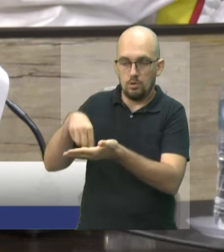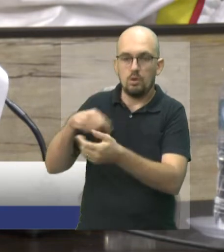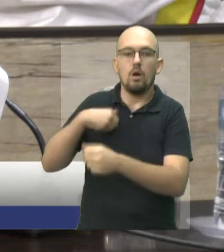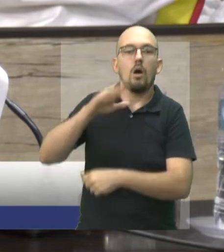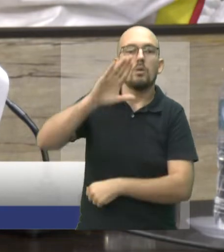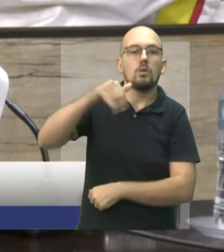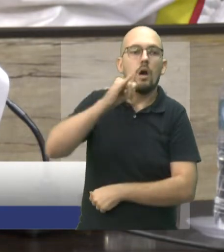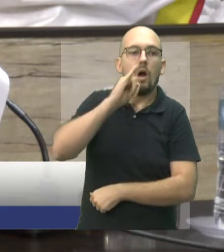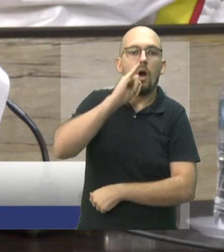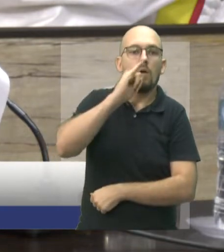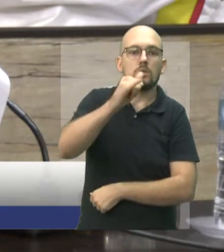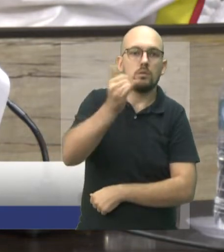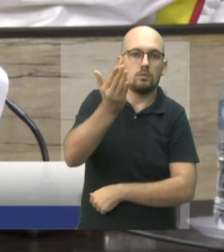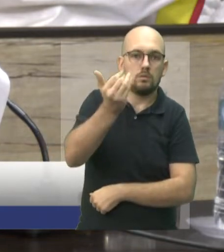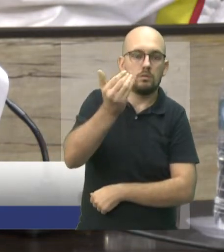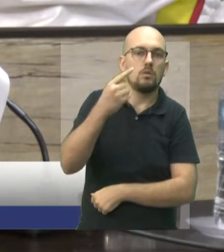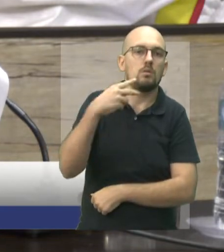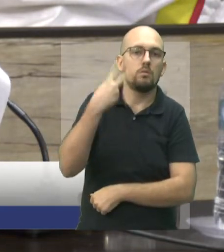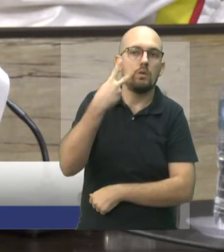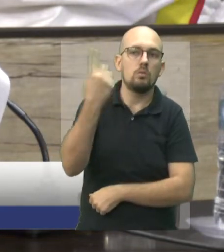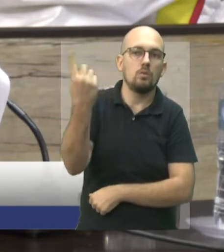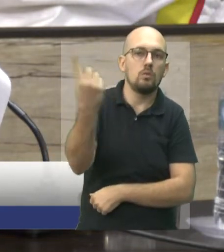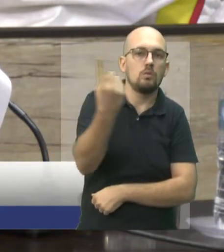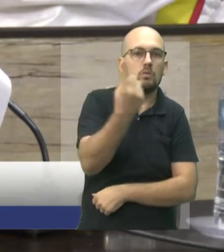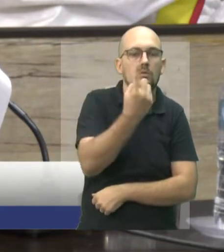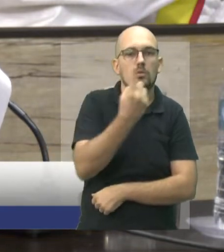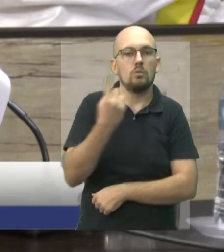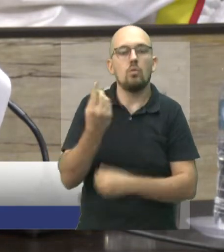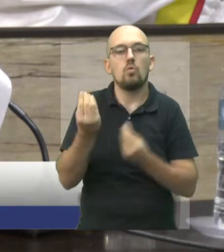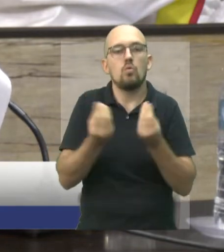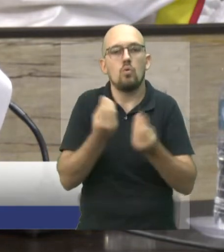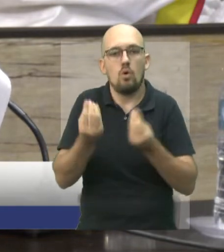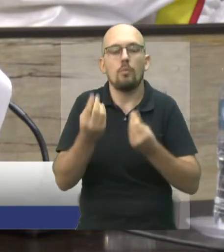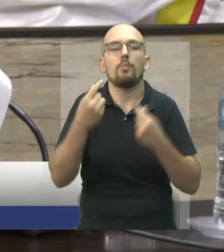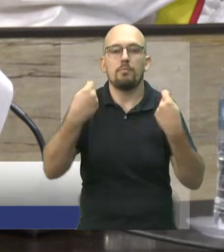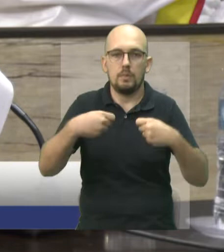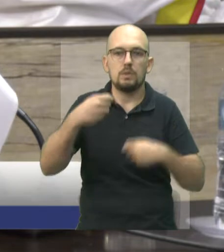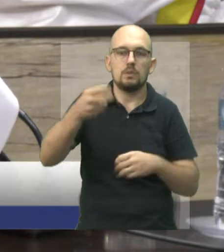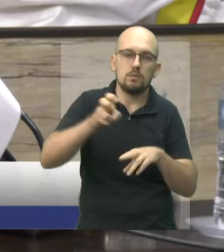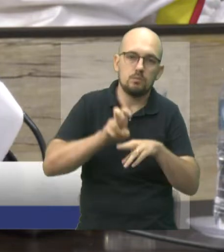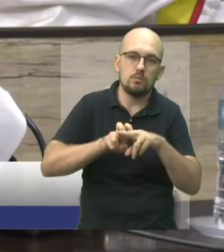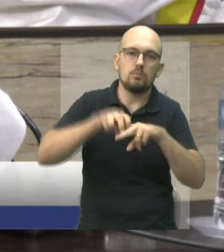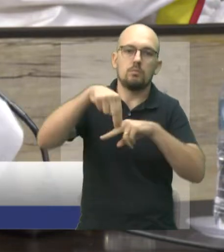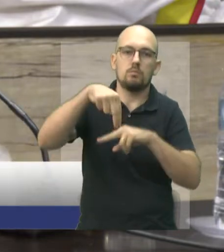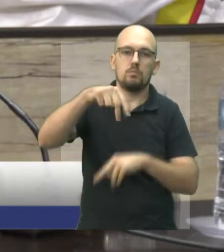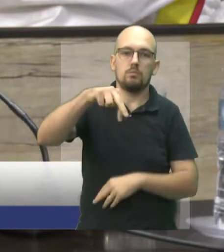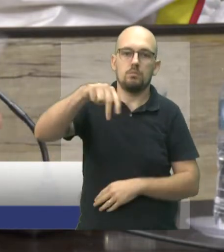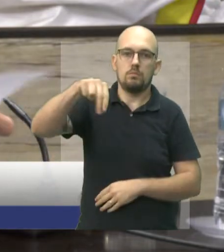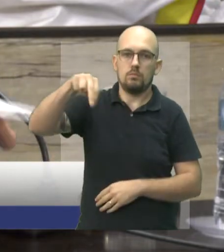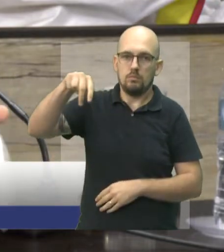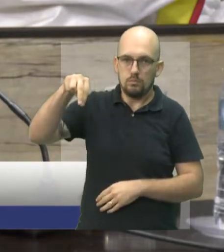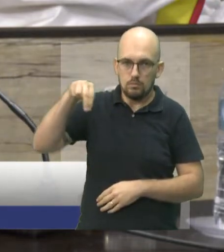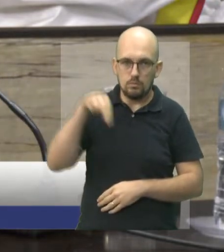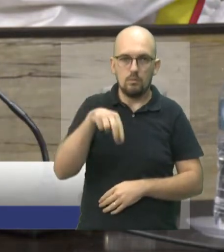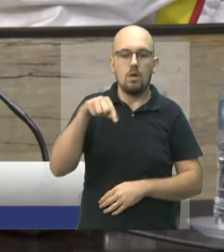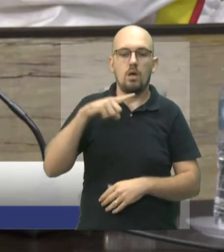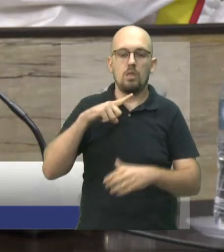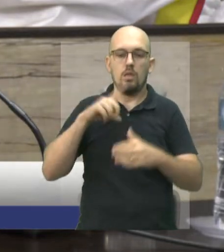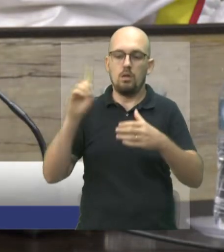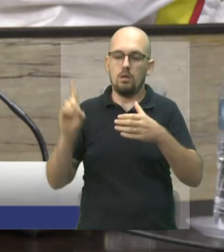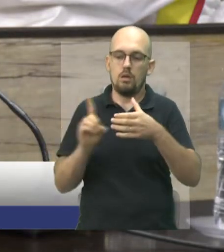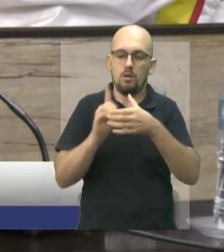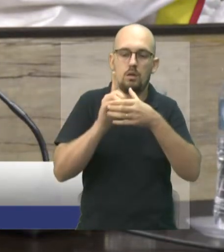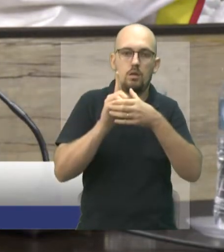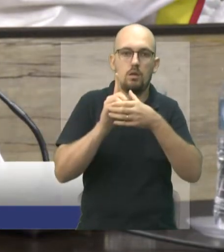chamada do vereador, o qual se dirigirá à tribuna desta casa